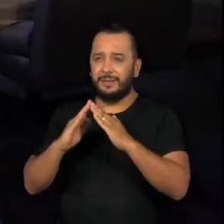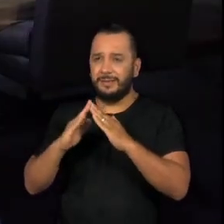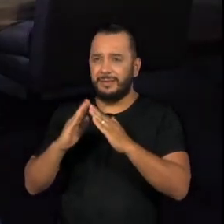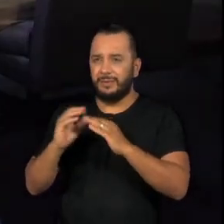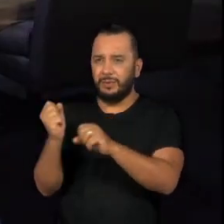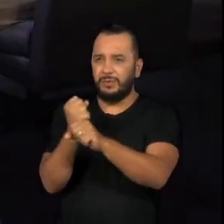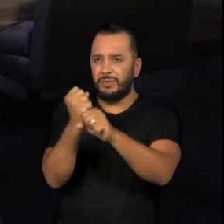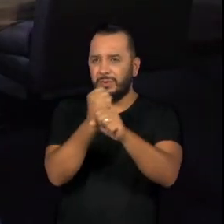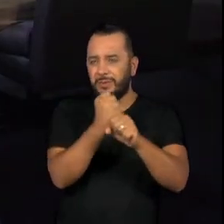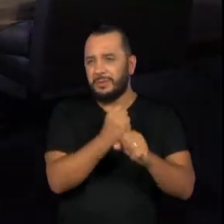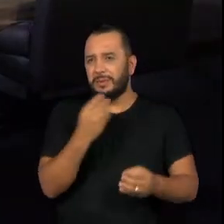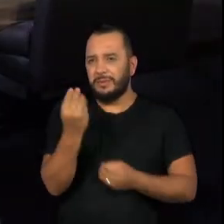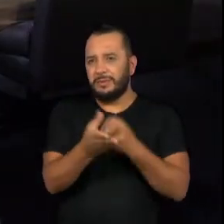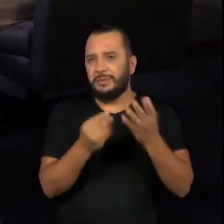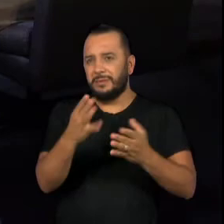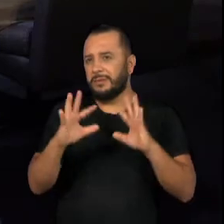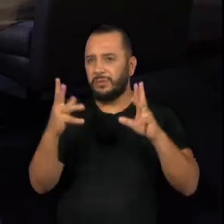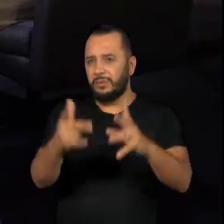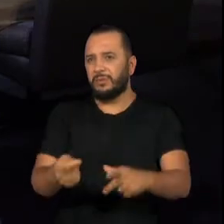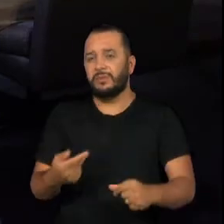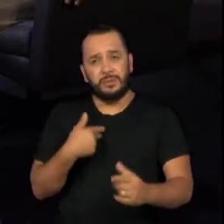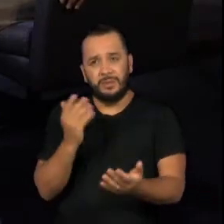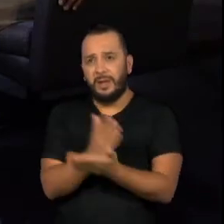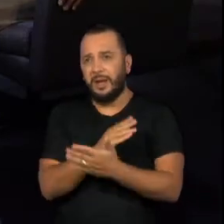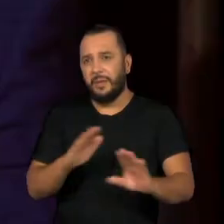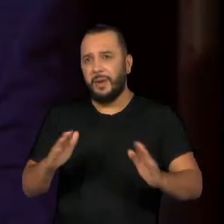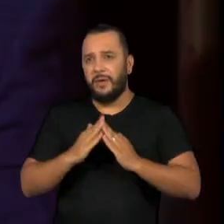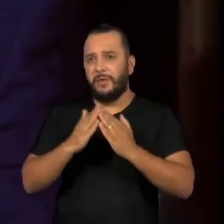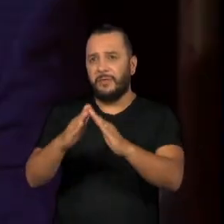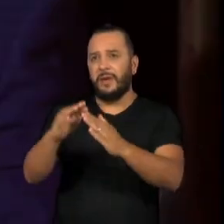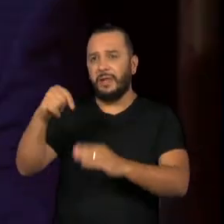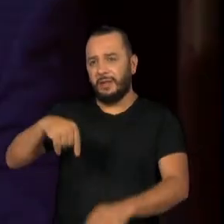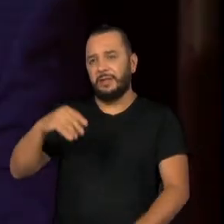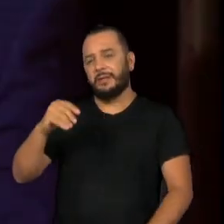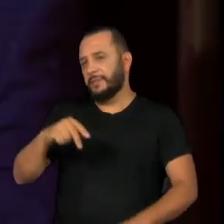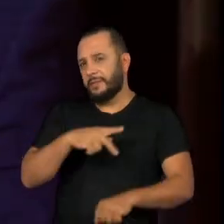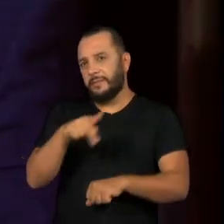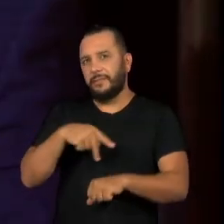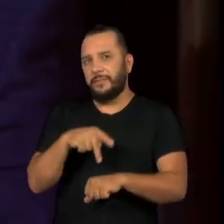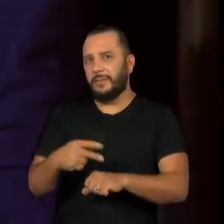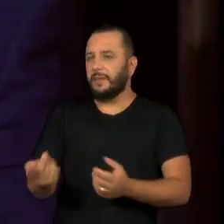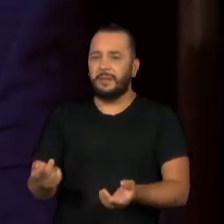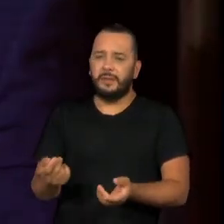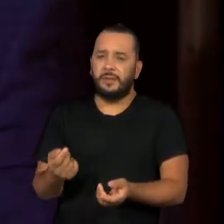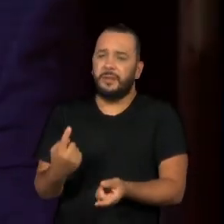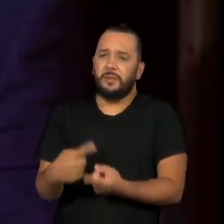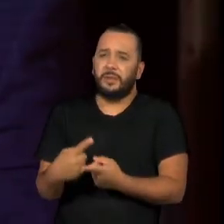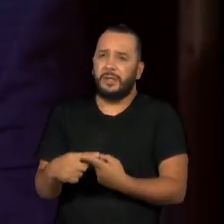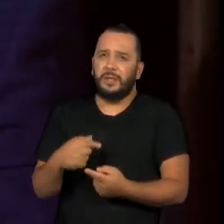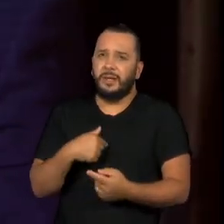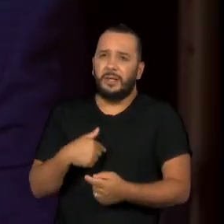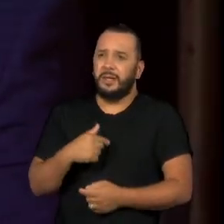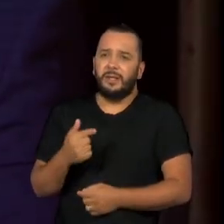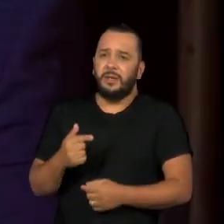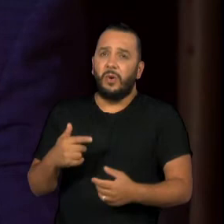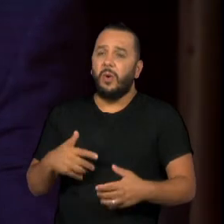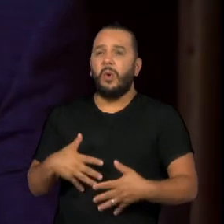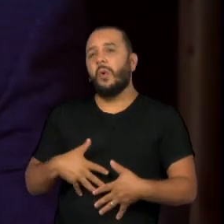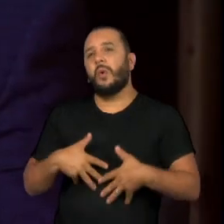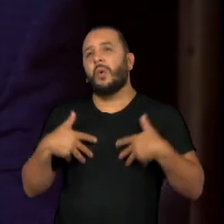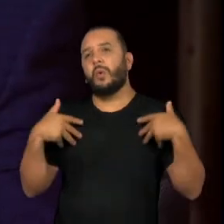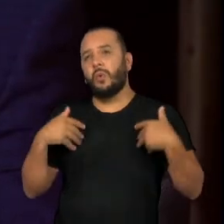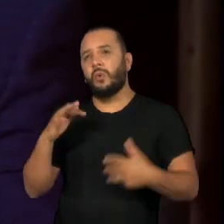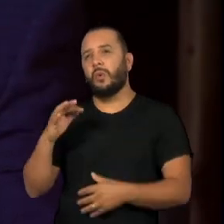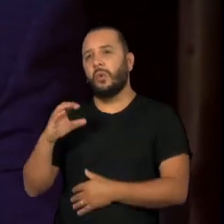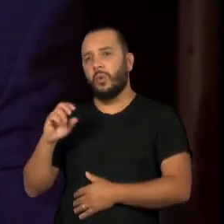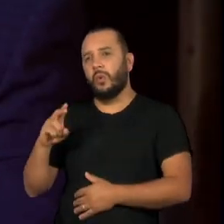que o país Viva sem nenhuma favela no país é porque me orgulho nenhum existe a culpa para mim existe a